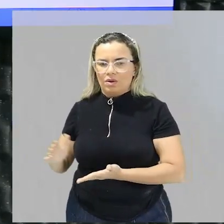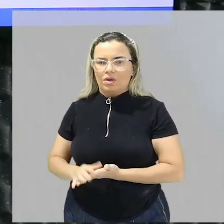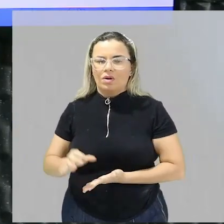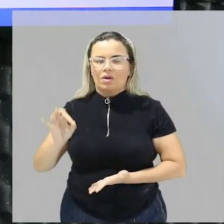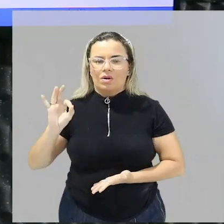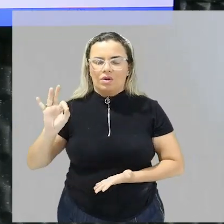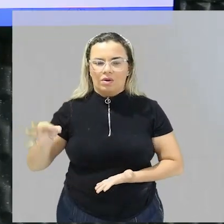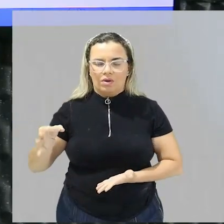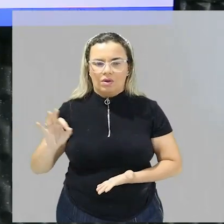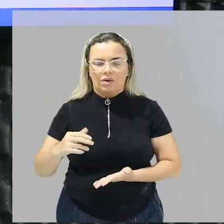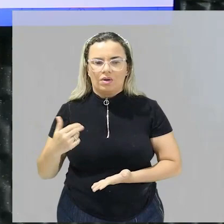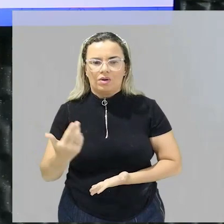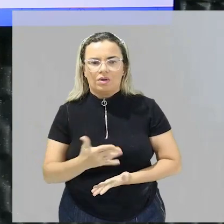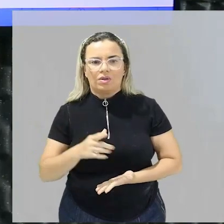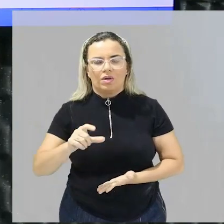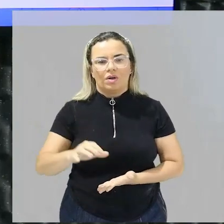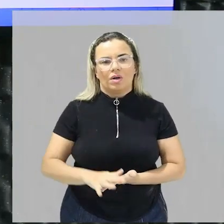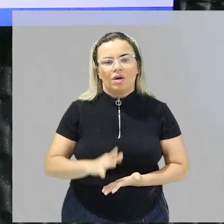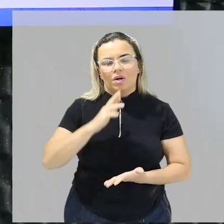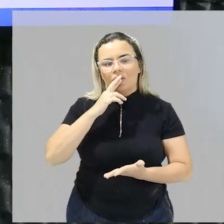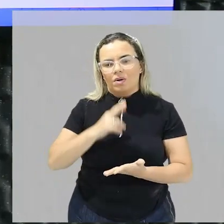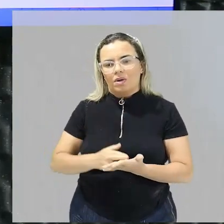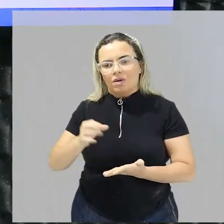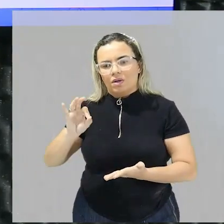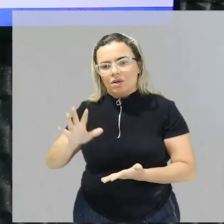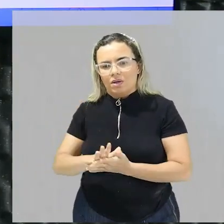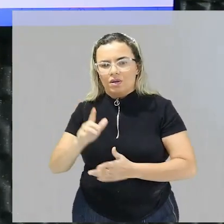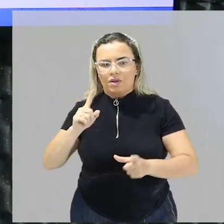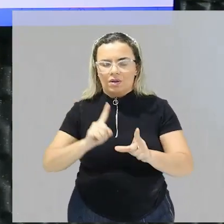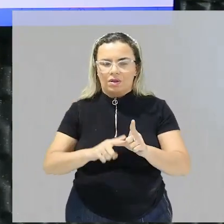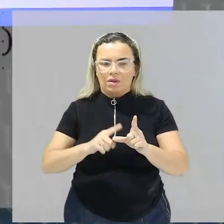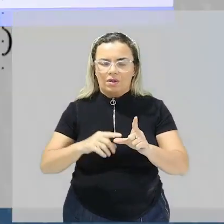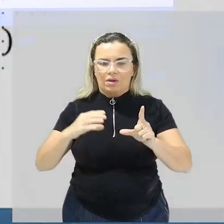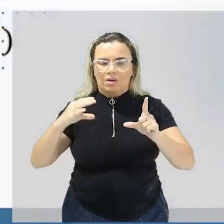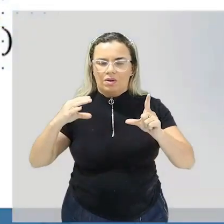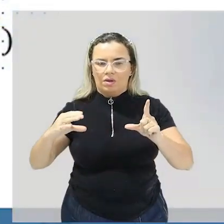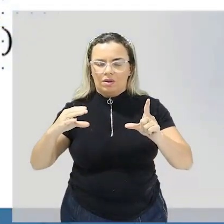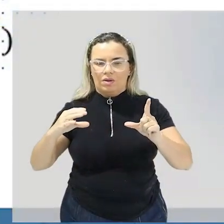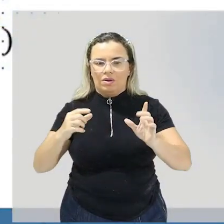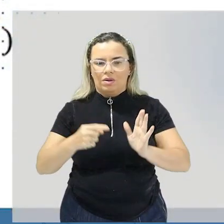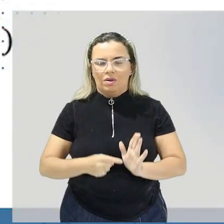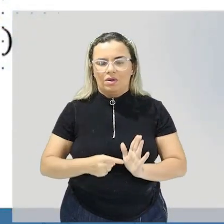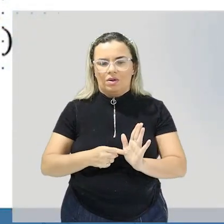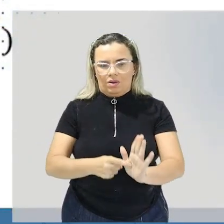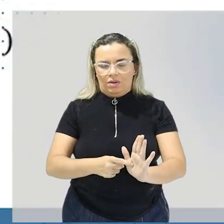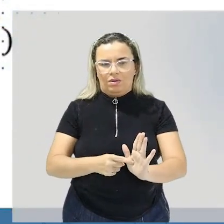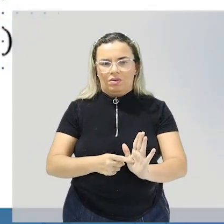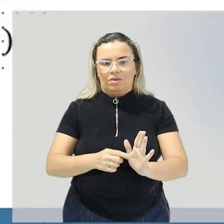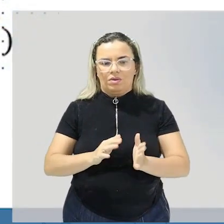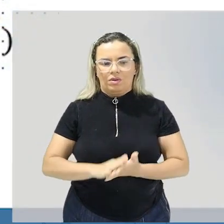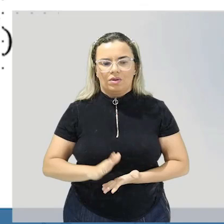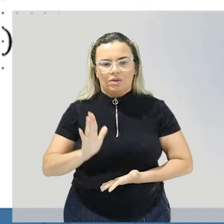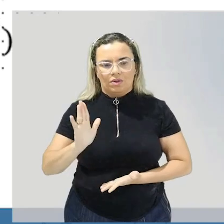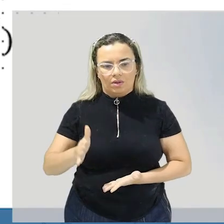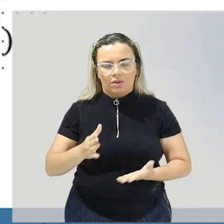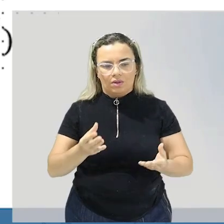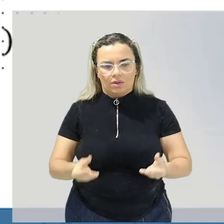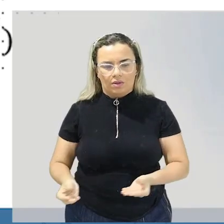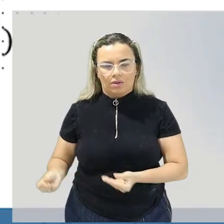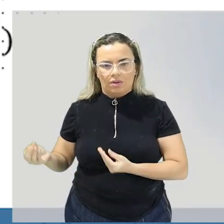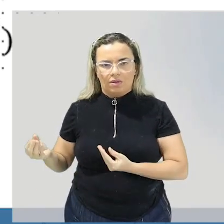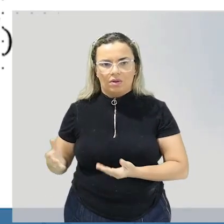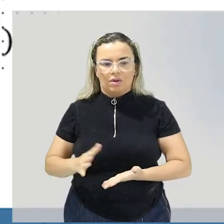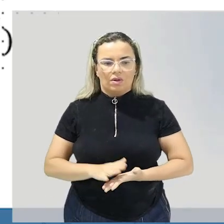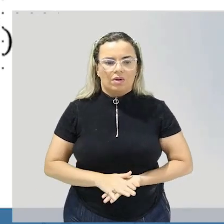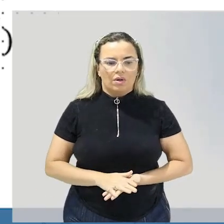confirmou lá o nosso gabarito, que é a letra C, tal e qual foi apresentado para nós, tá? Como eu te disse, o gabarito é a